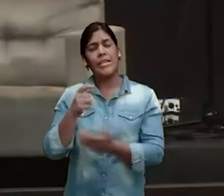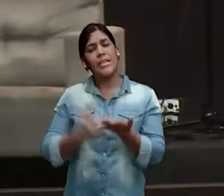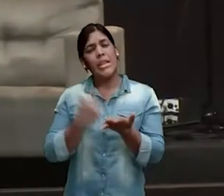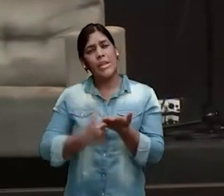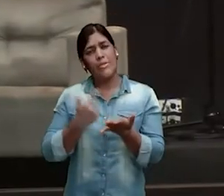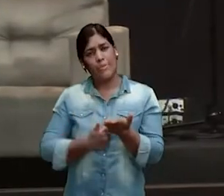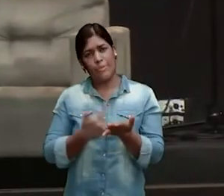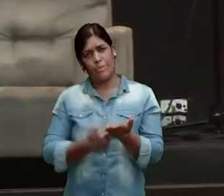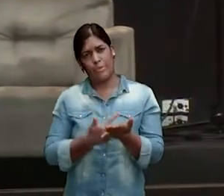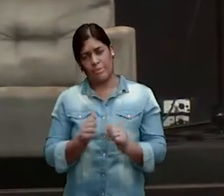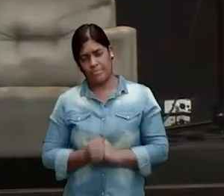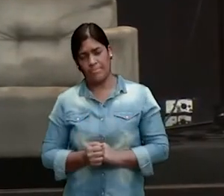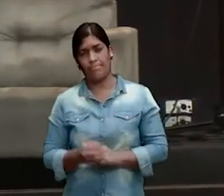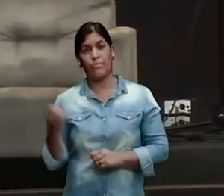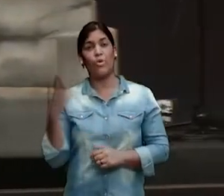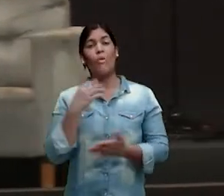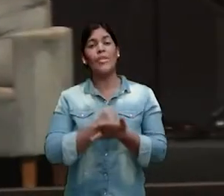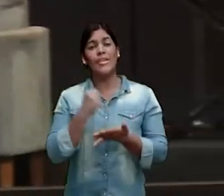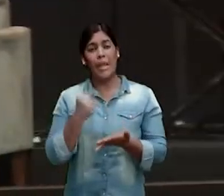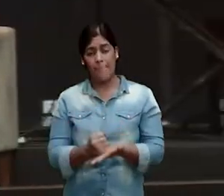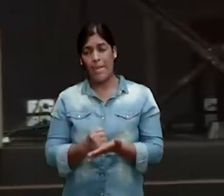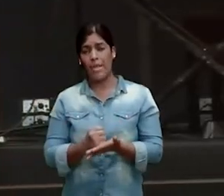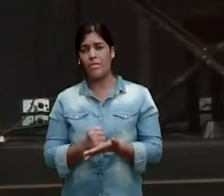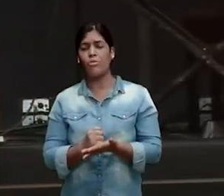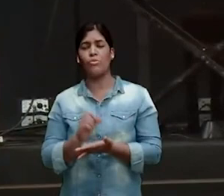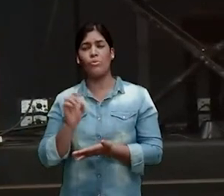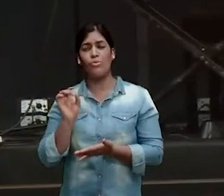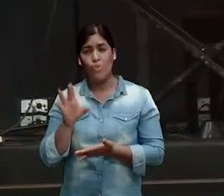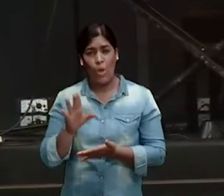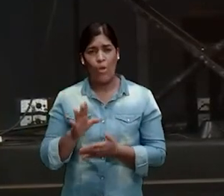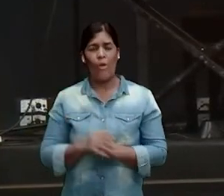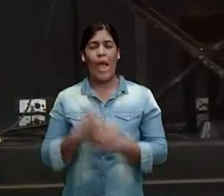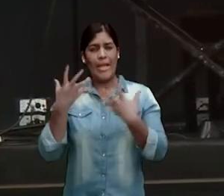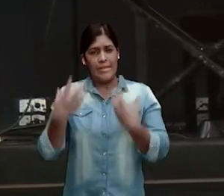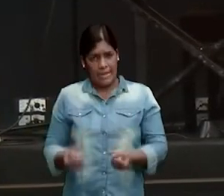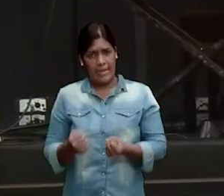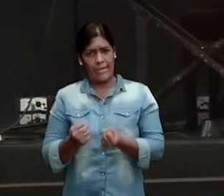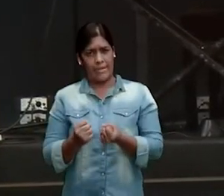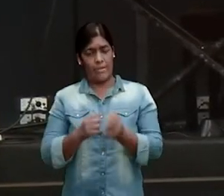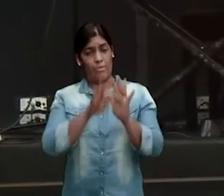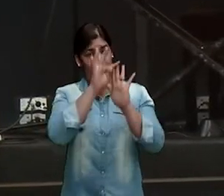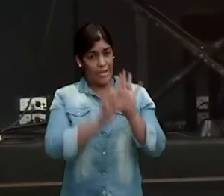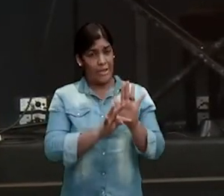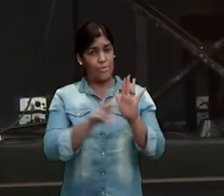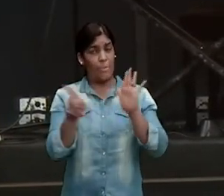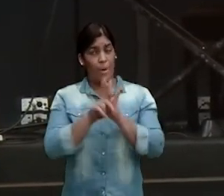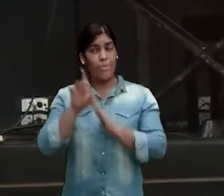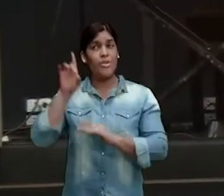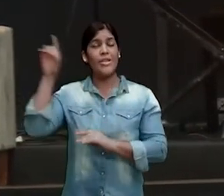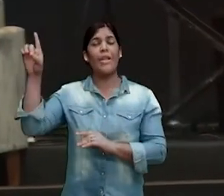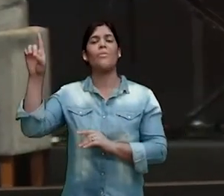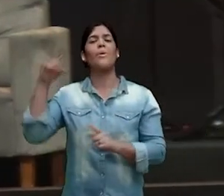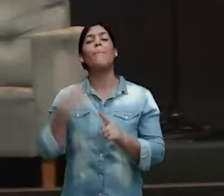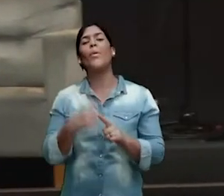é o Novo Testamento só é reconhecido como o texto sagrado de Deus